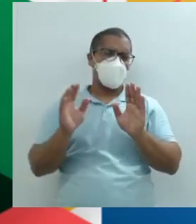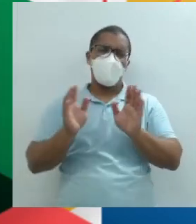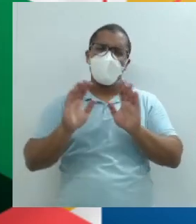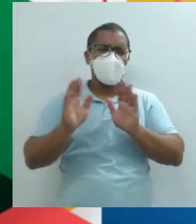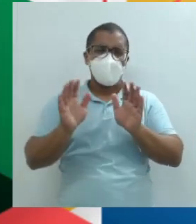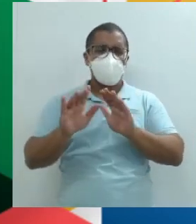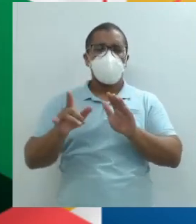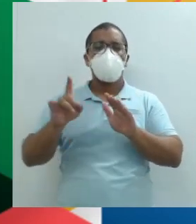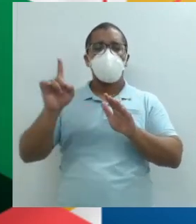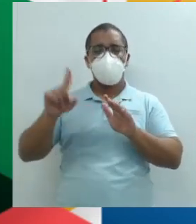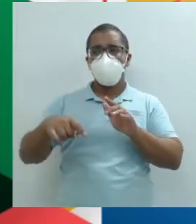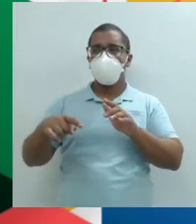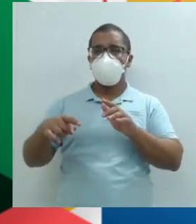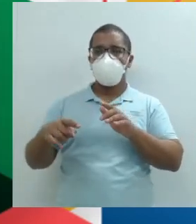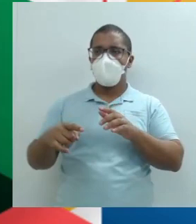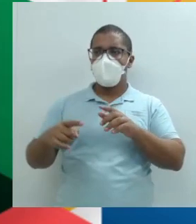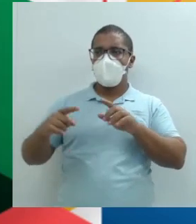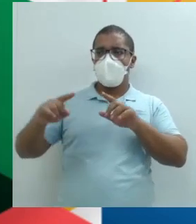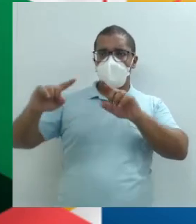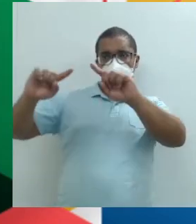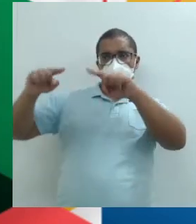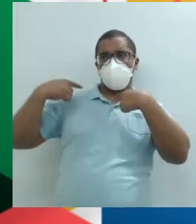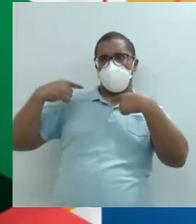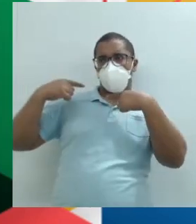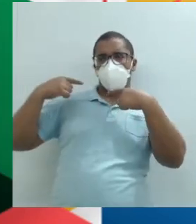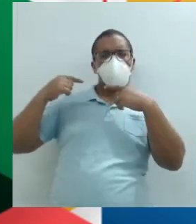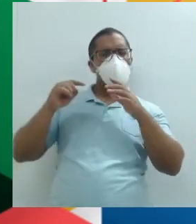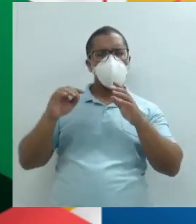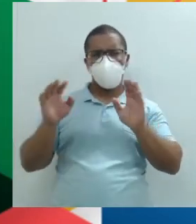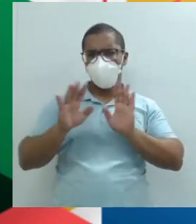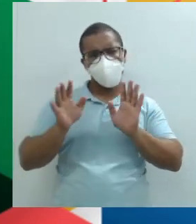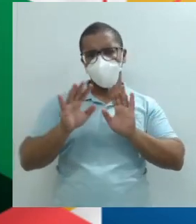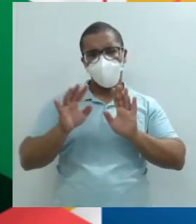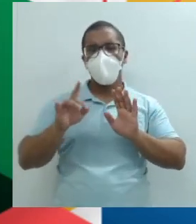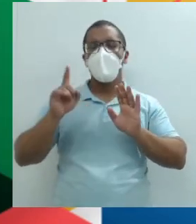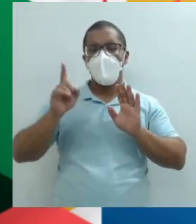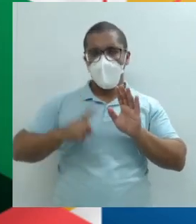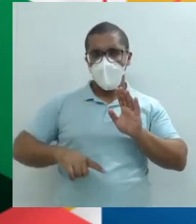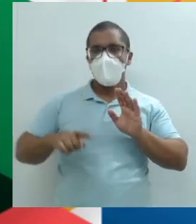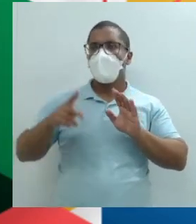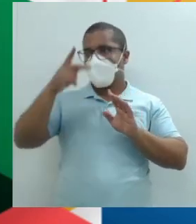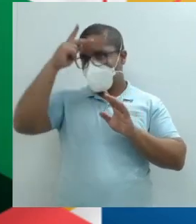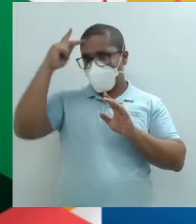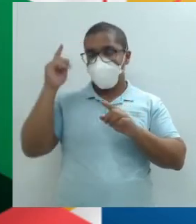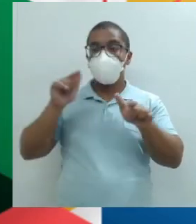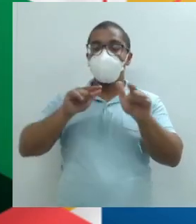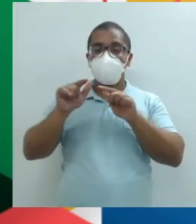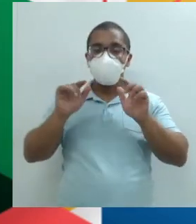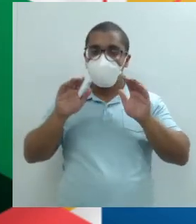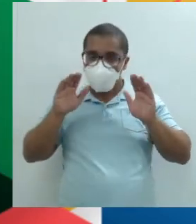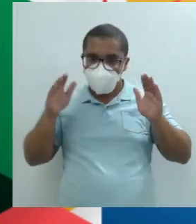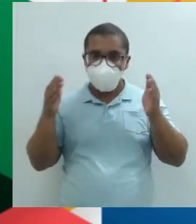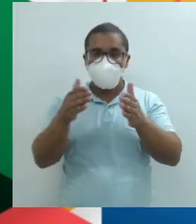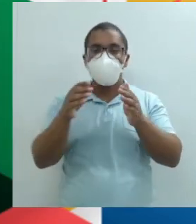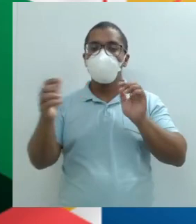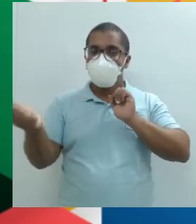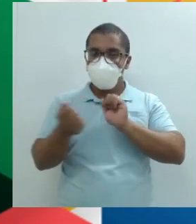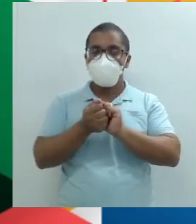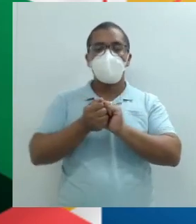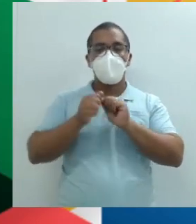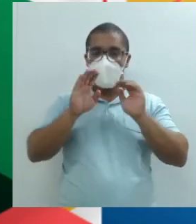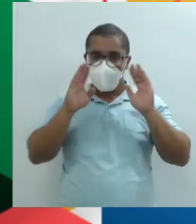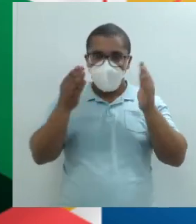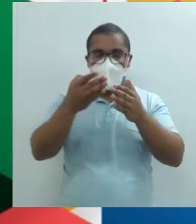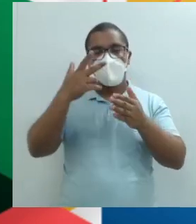não inimigos, né, ali competidores. Não, são pessoas que estão trabalhando junto com você e você vai